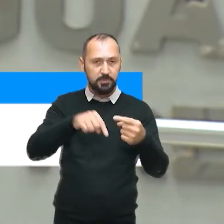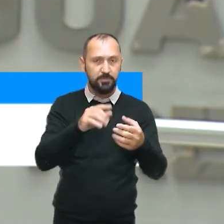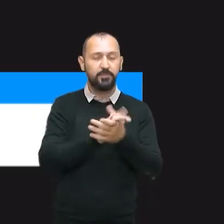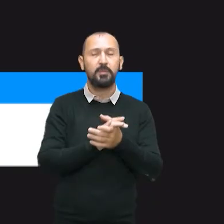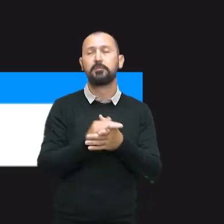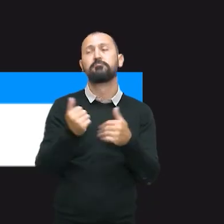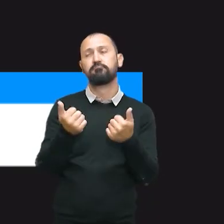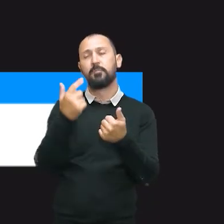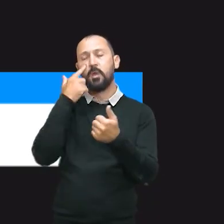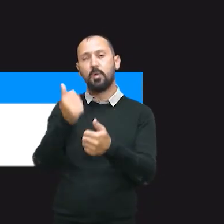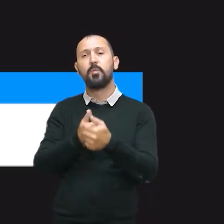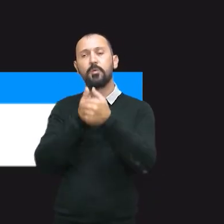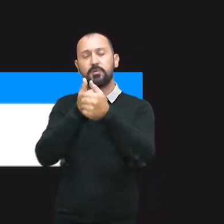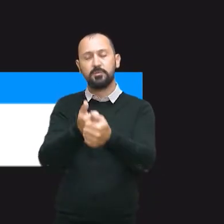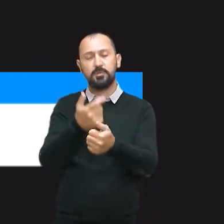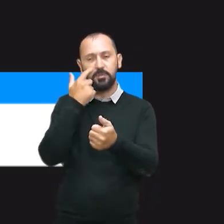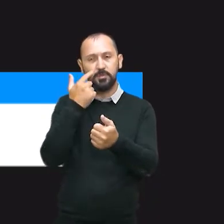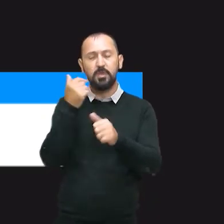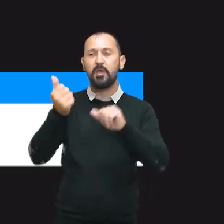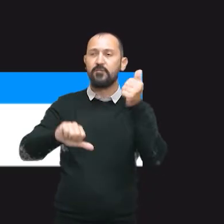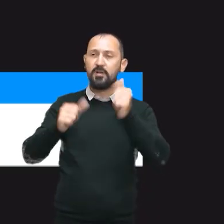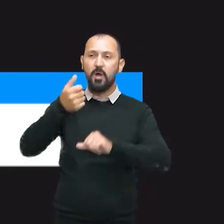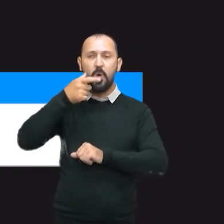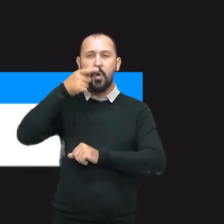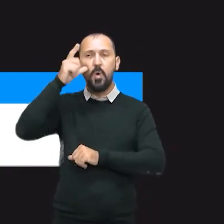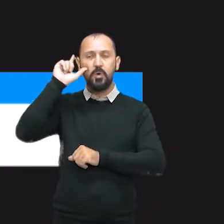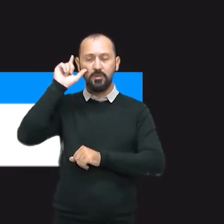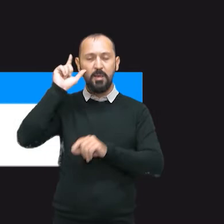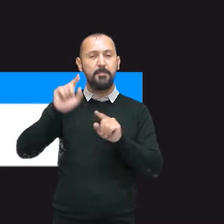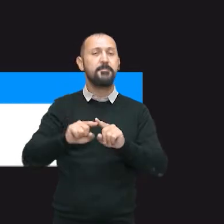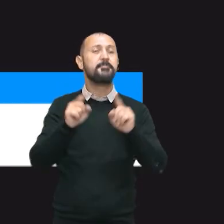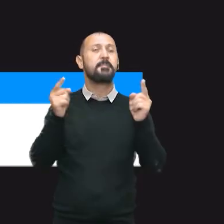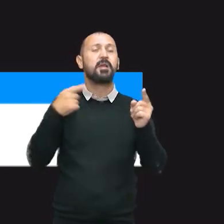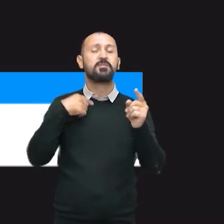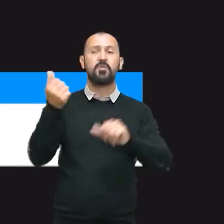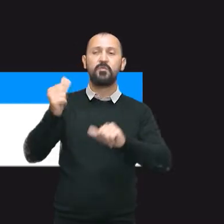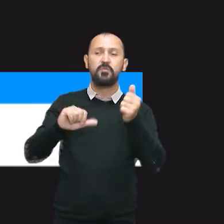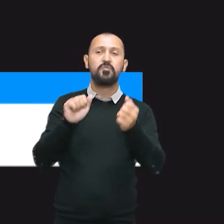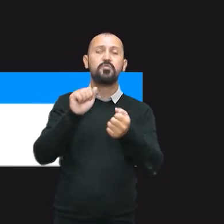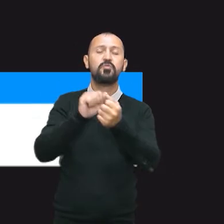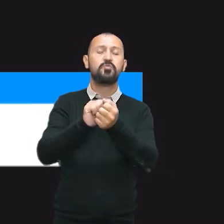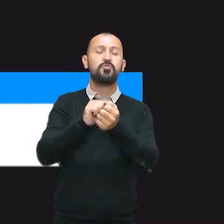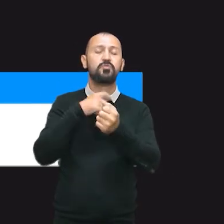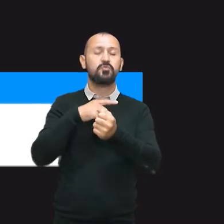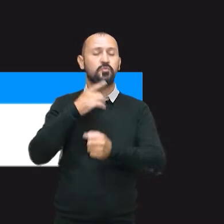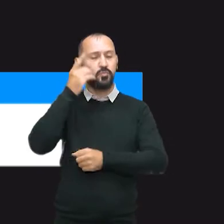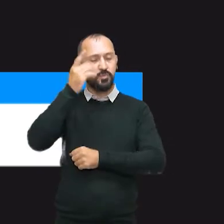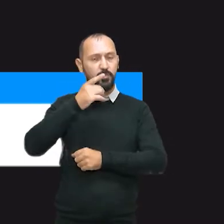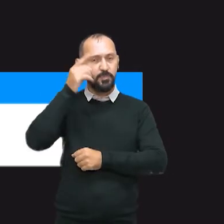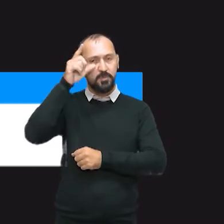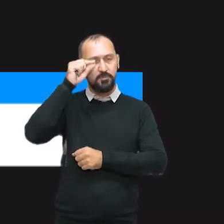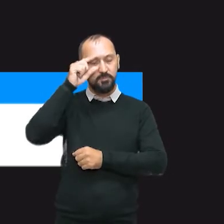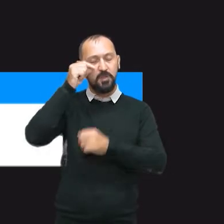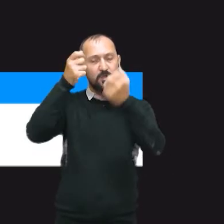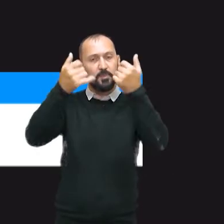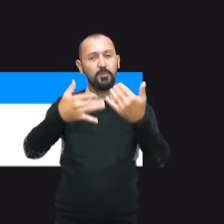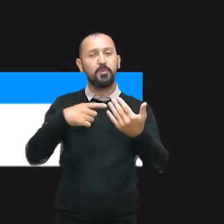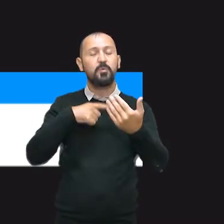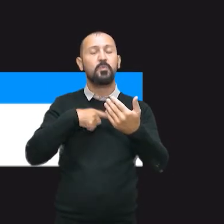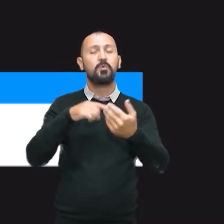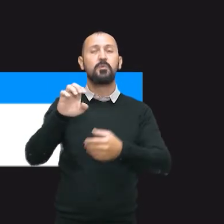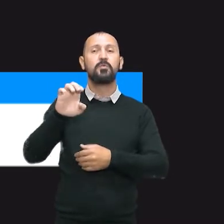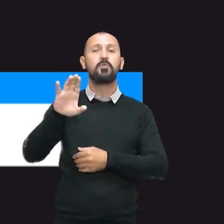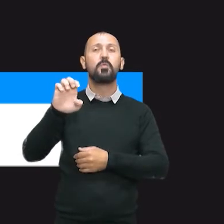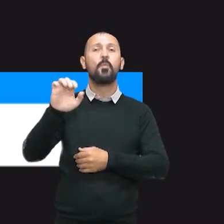governo. Eu acompanhei as razões do veto, analisei ontem, mas eu, analisando o que o deputado Gerson Claro colocou,